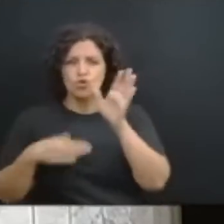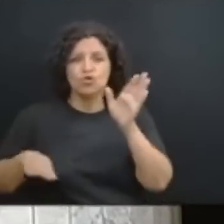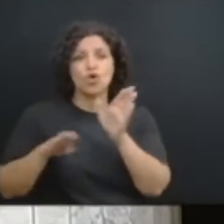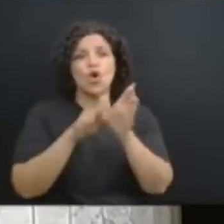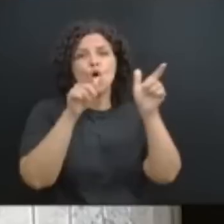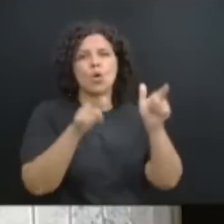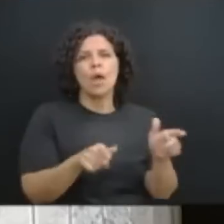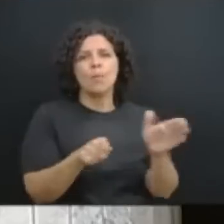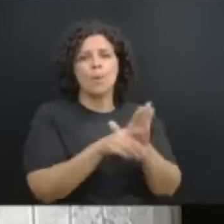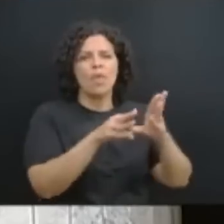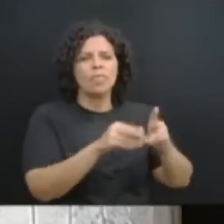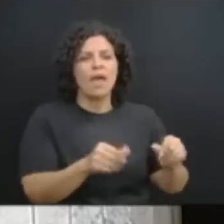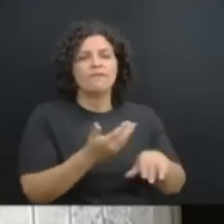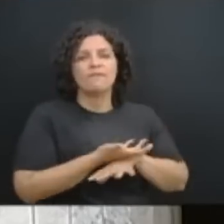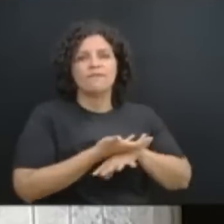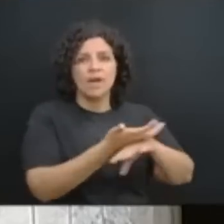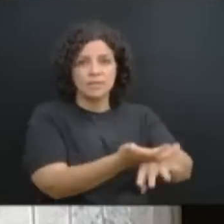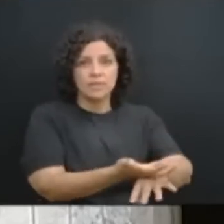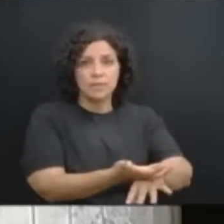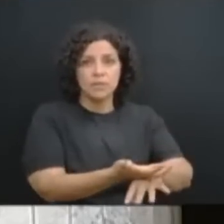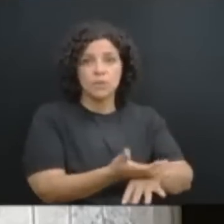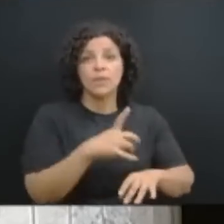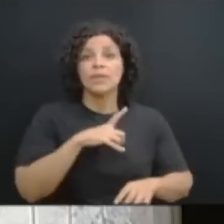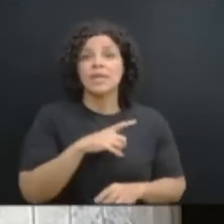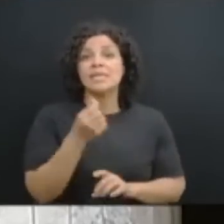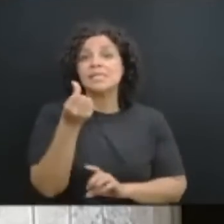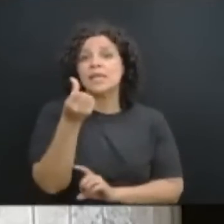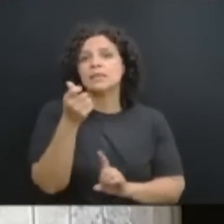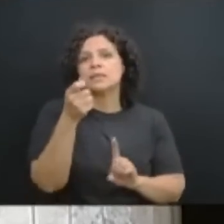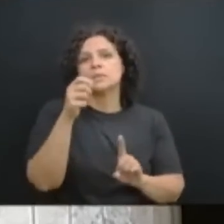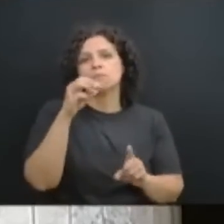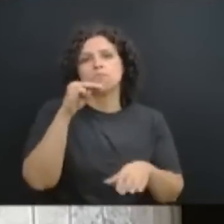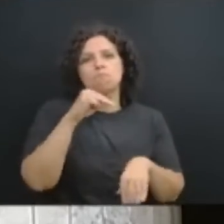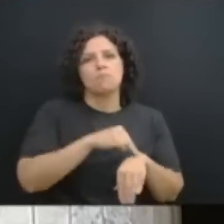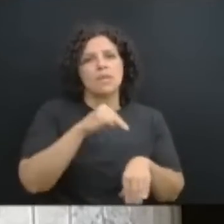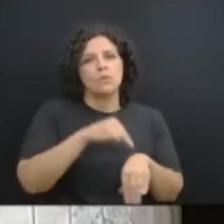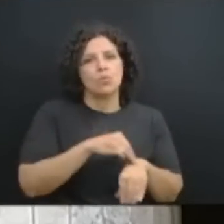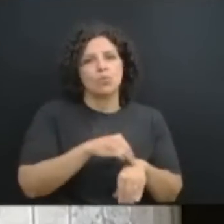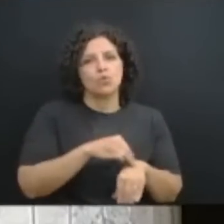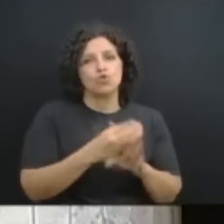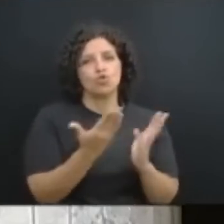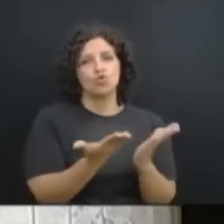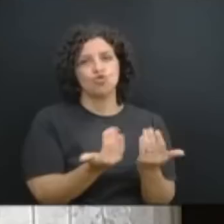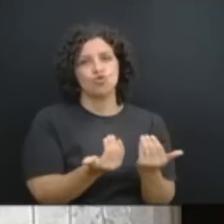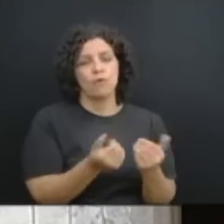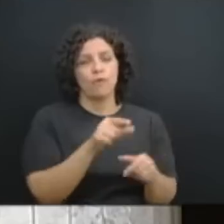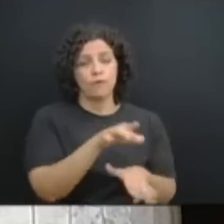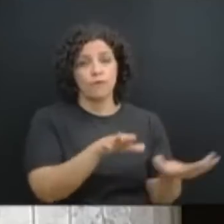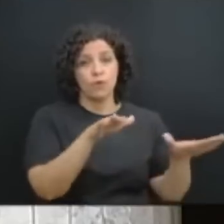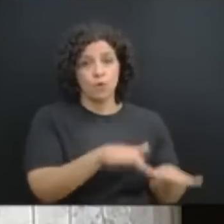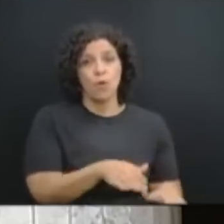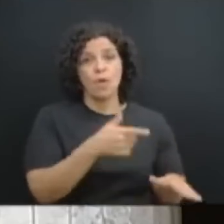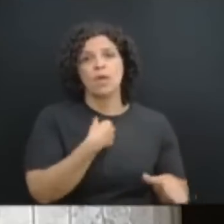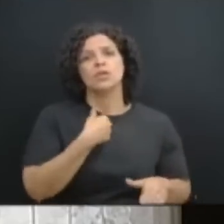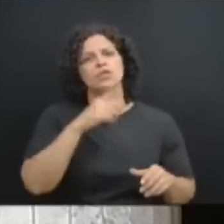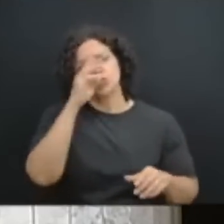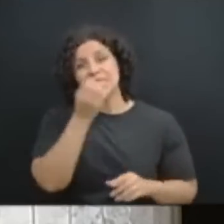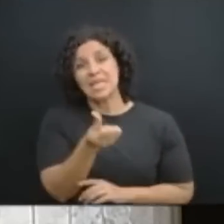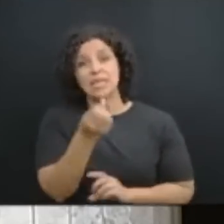baldio, onde os rapazes ficaram por 6 minutos. E depois foram conduzidos ao Hospital